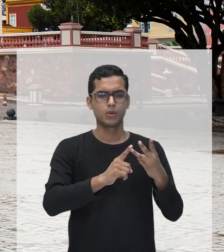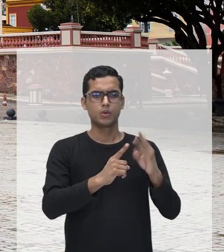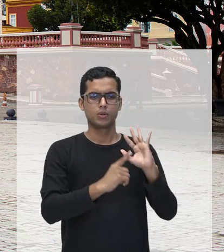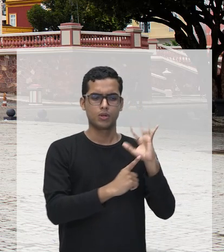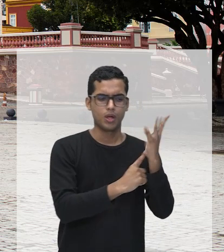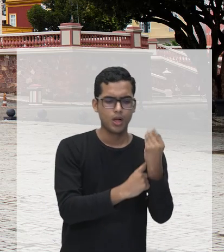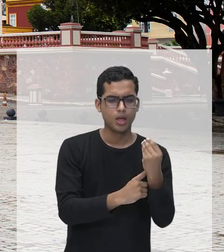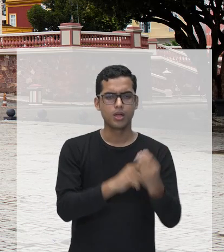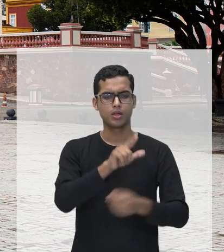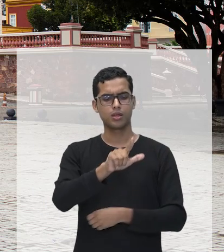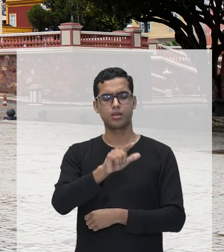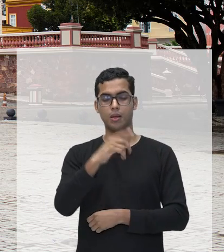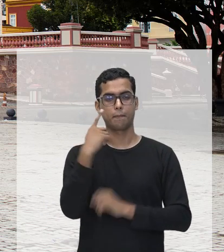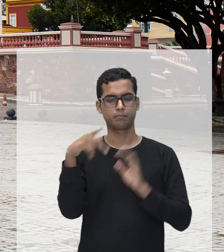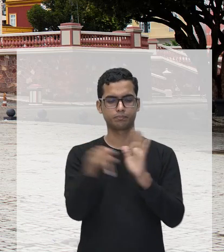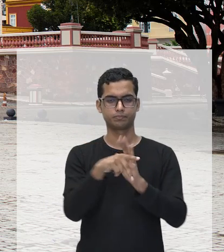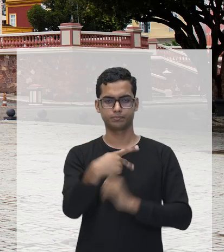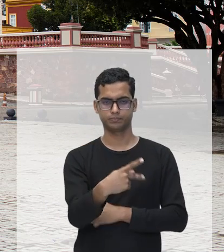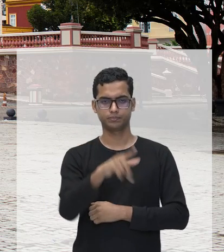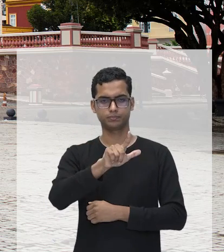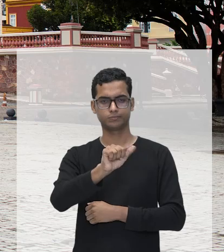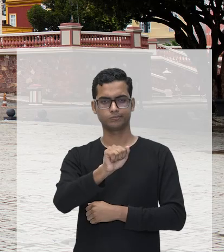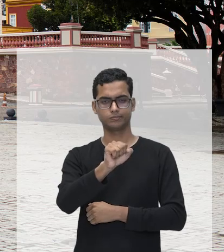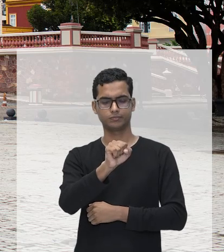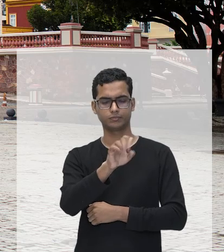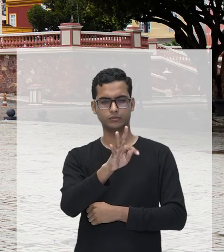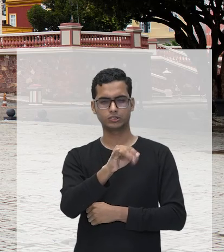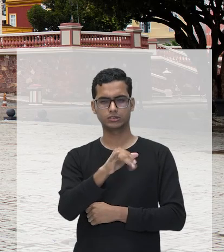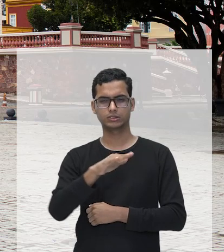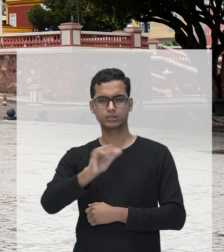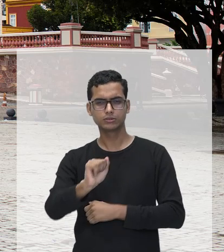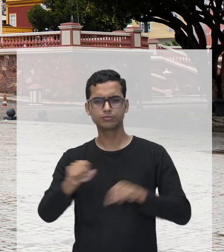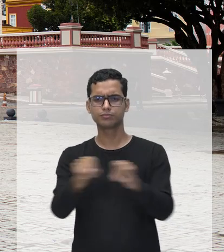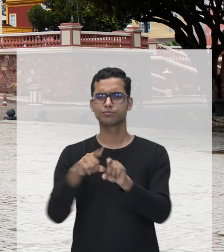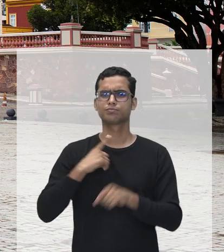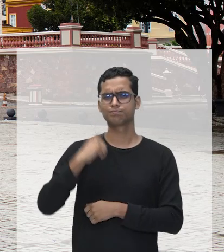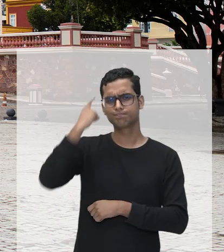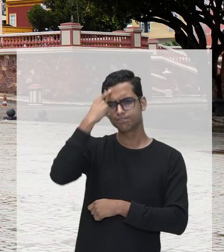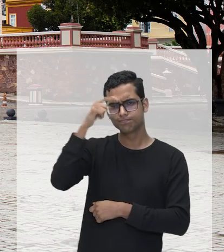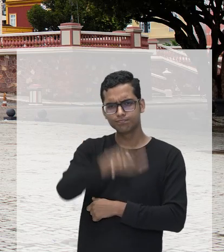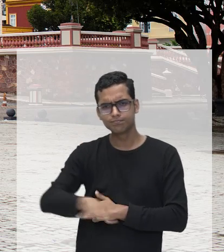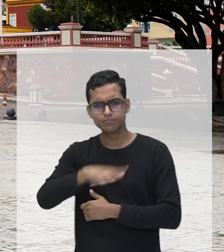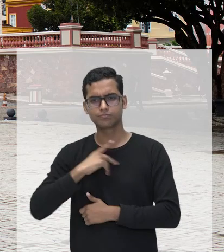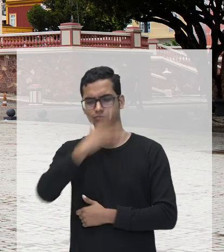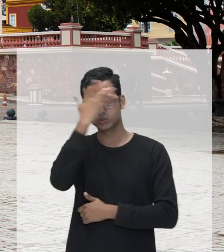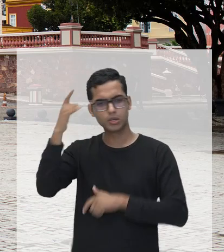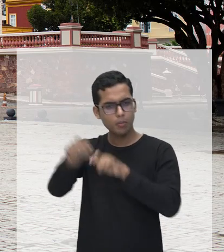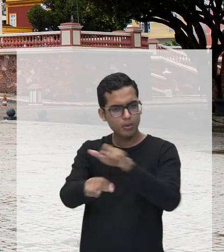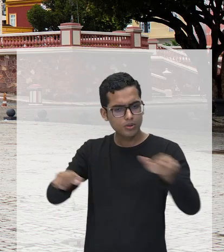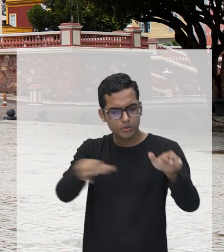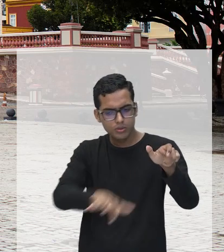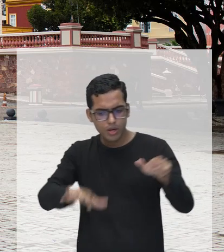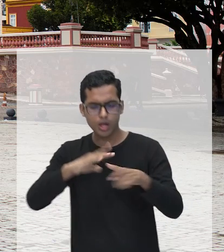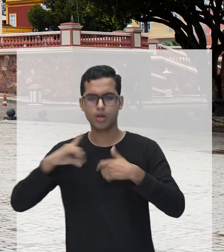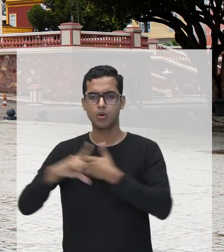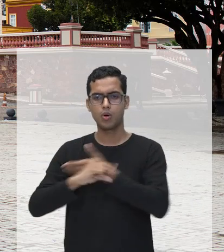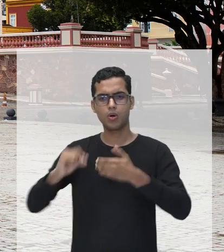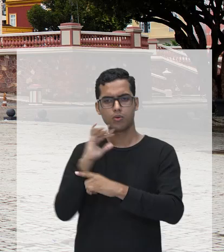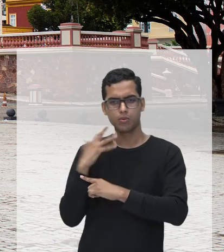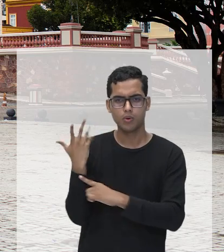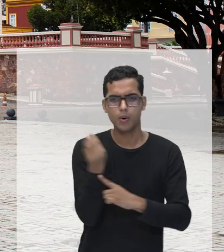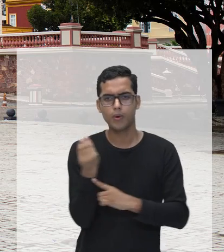plásticas. Você vai ver tanto essa reflexão, o artista ele vai expor ali